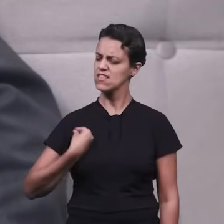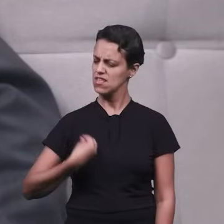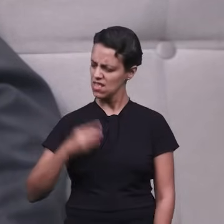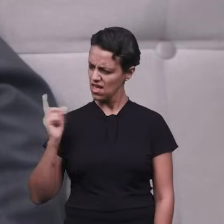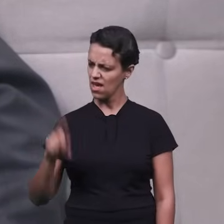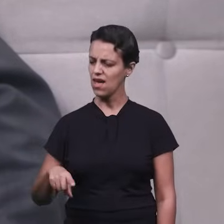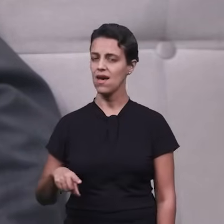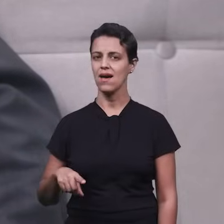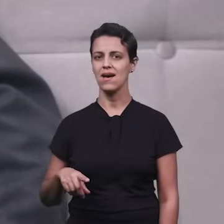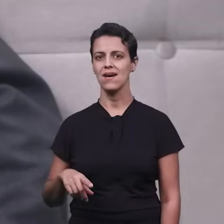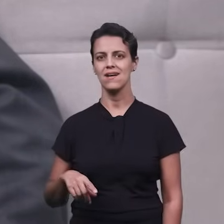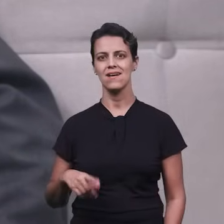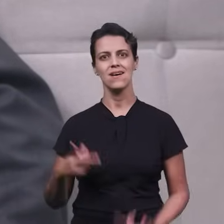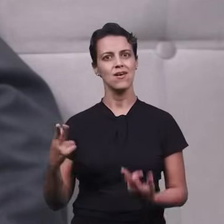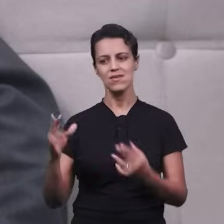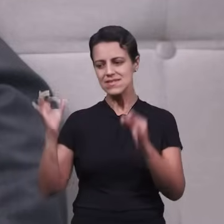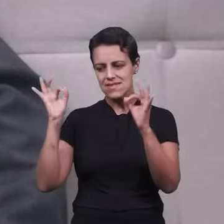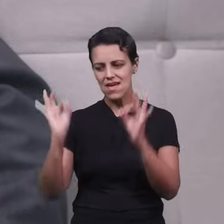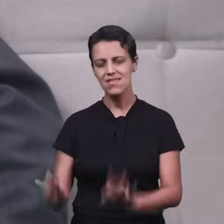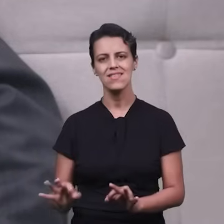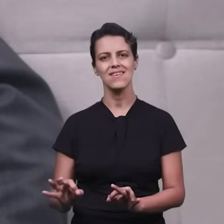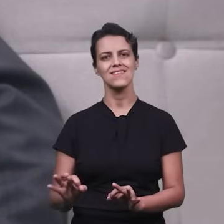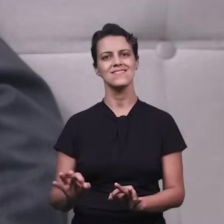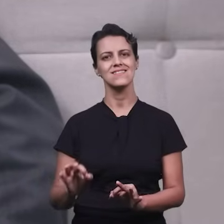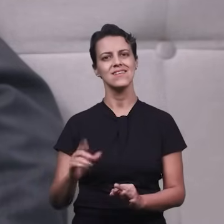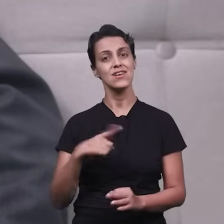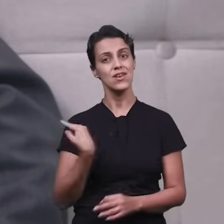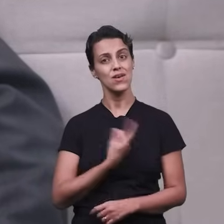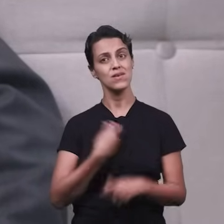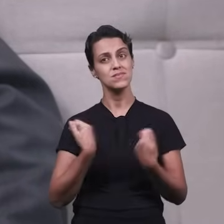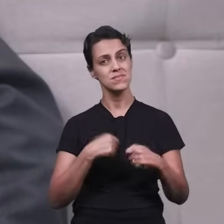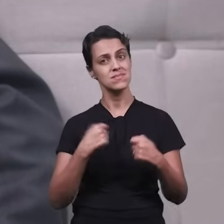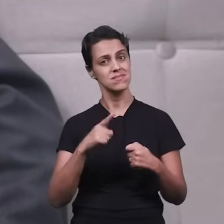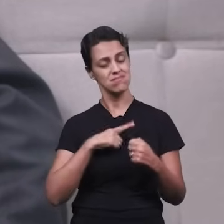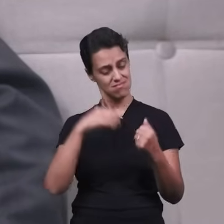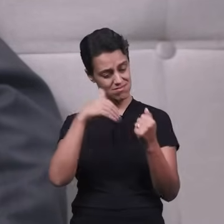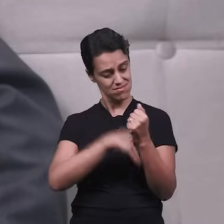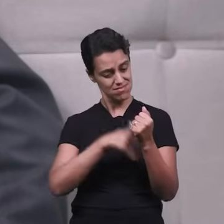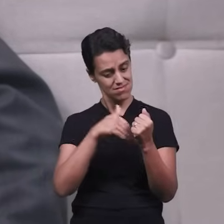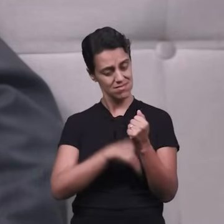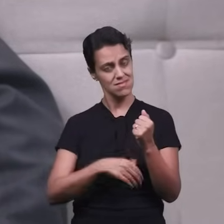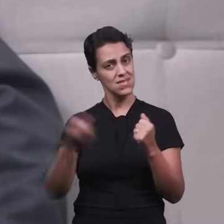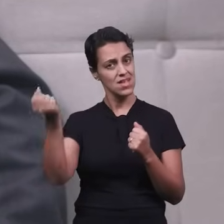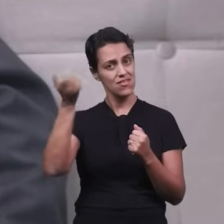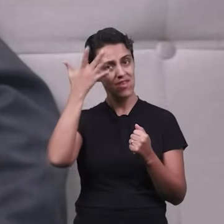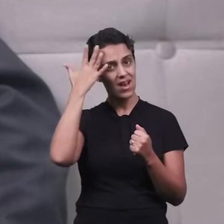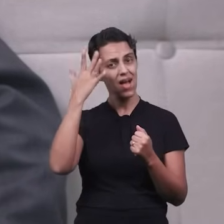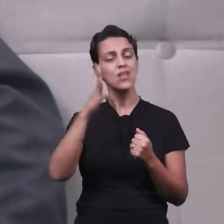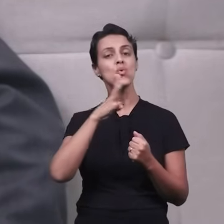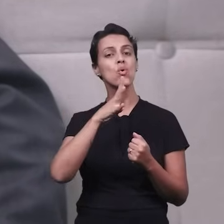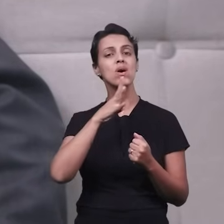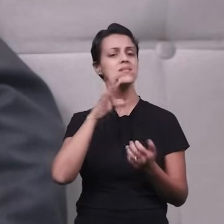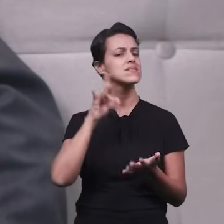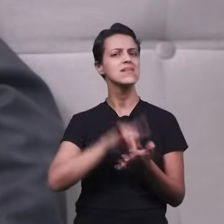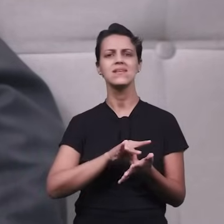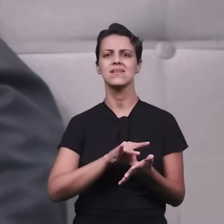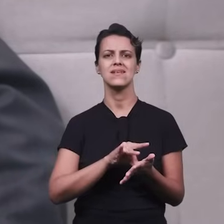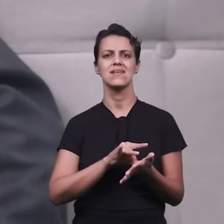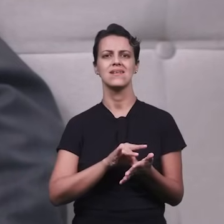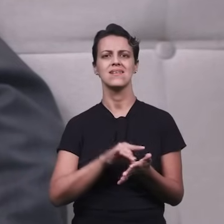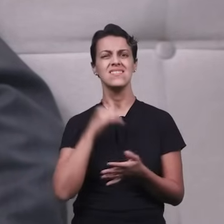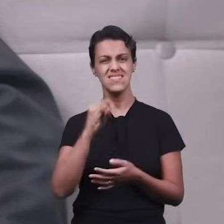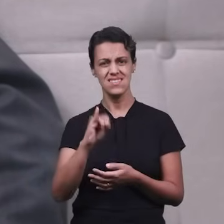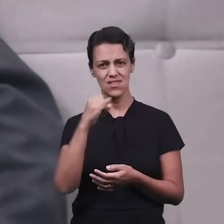Se nós tivermos essa certeza, esses mistérios revelados nessa hora para a igreja, para o servo fiel, ele vai em frente.